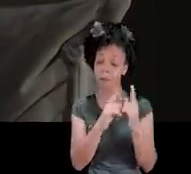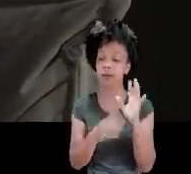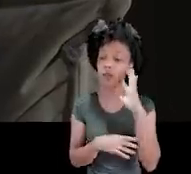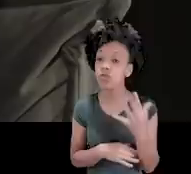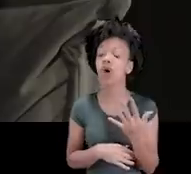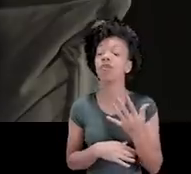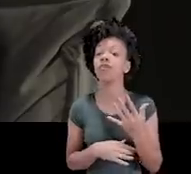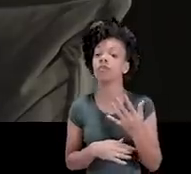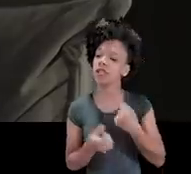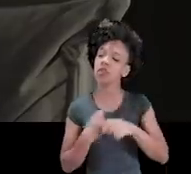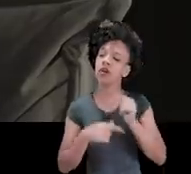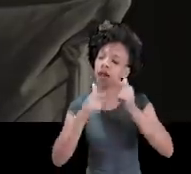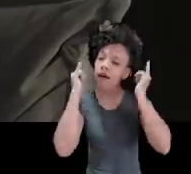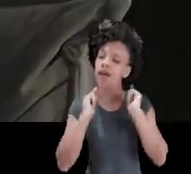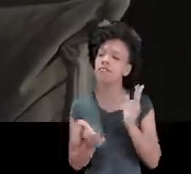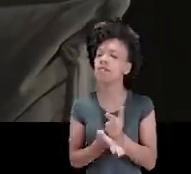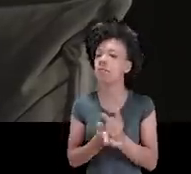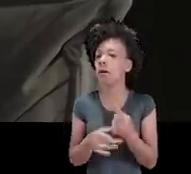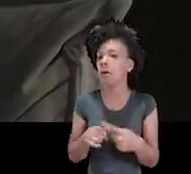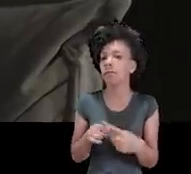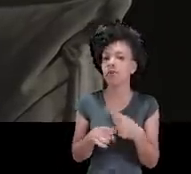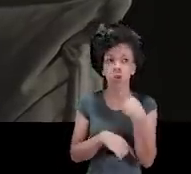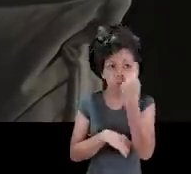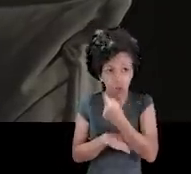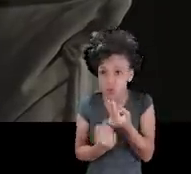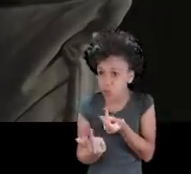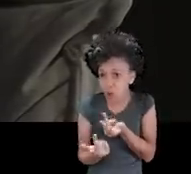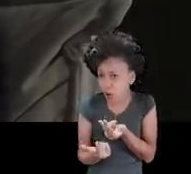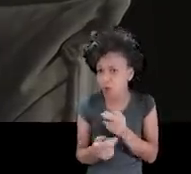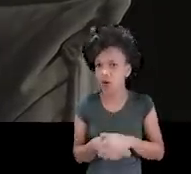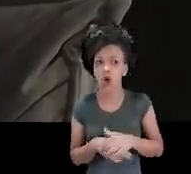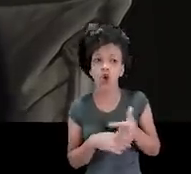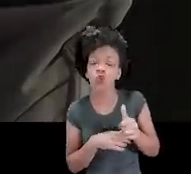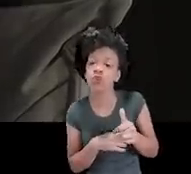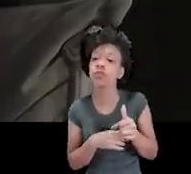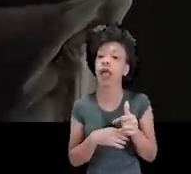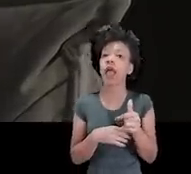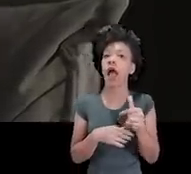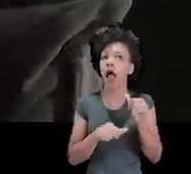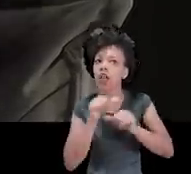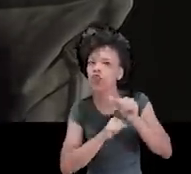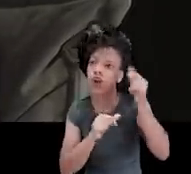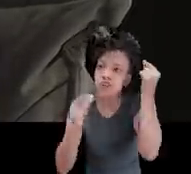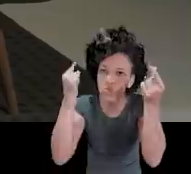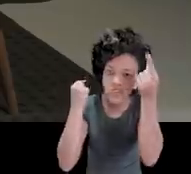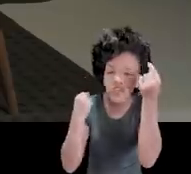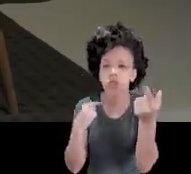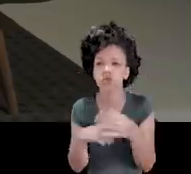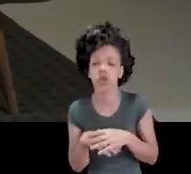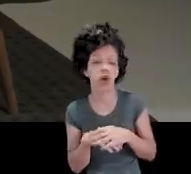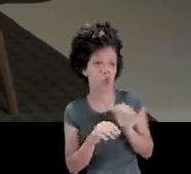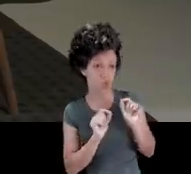por ser careca, você sempre. Porque você sempre fica com o mesmo rosto, porque não tem a troca de cabelo, não tem aquele cabelo que cai, o cabelo pra cima. Que